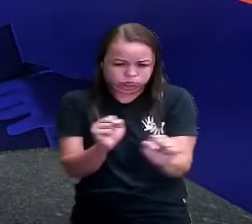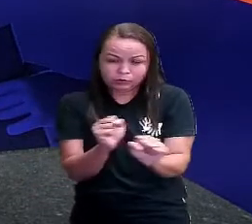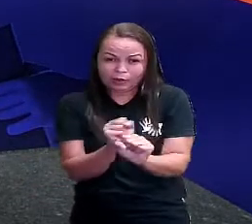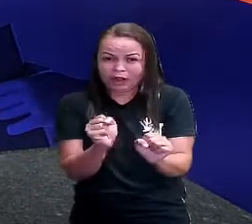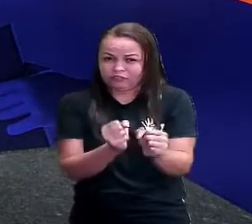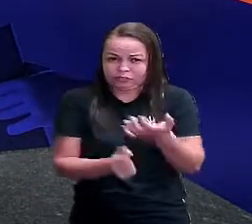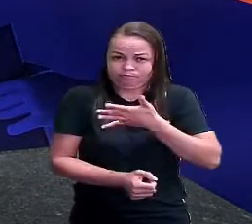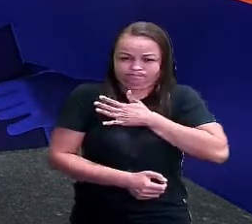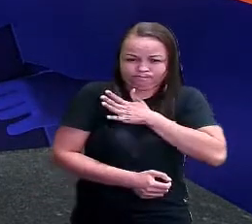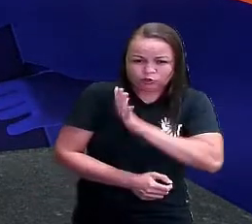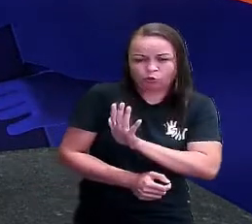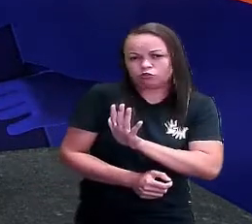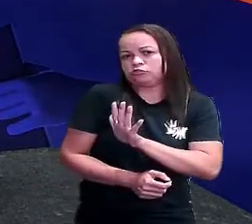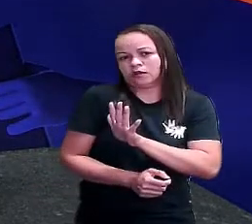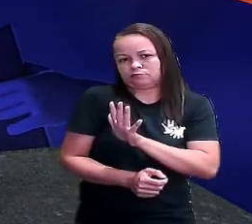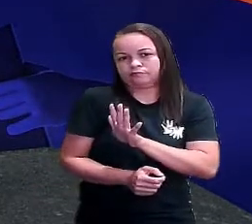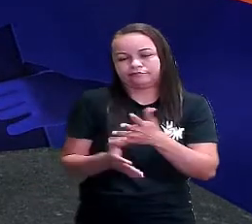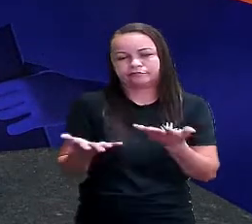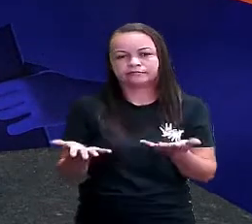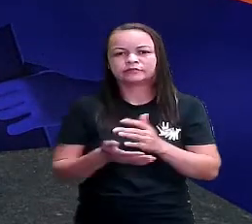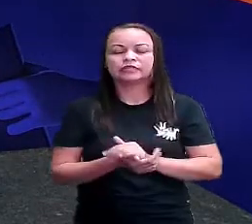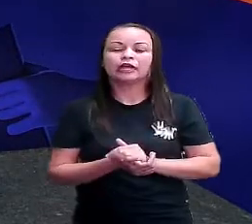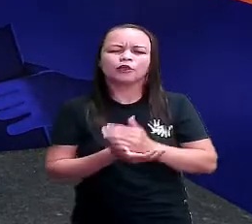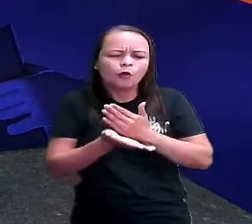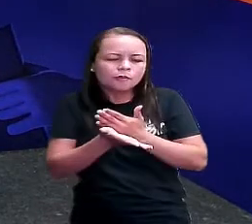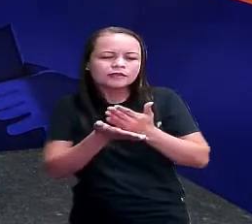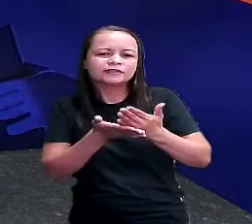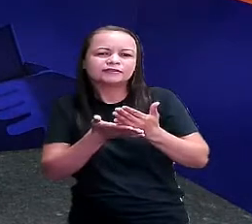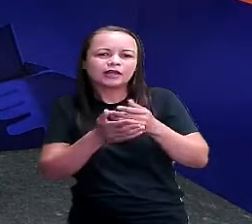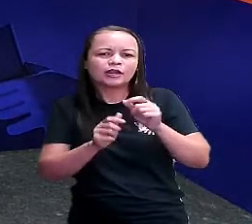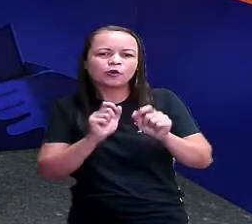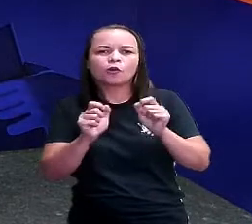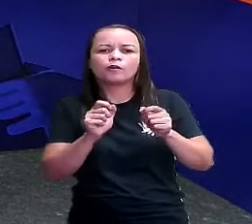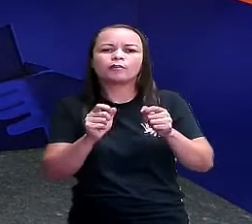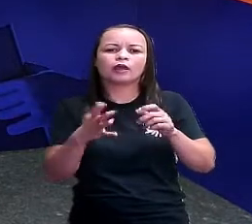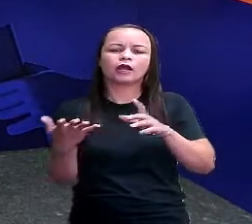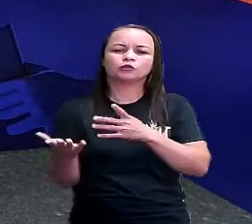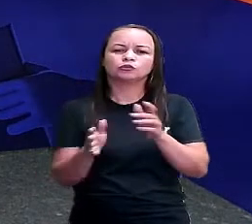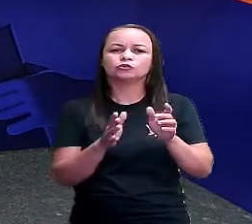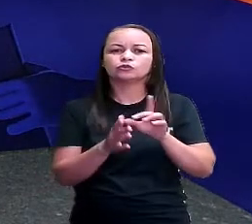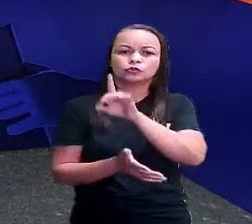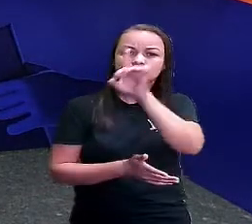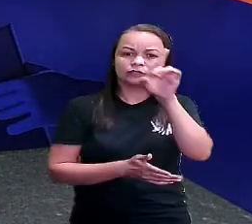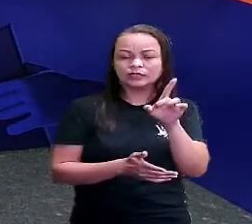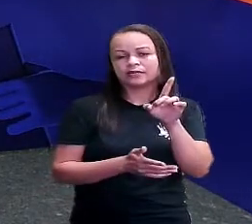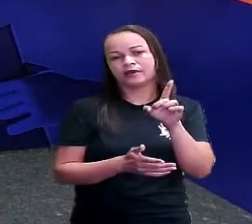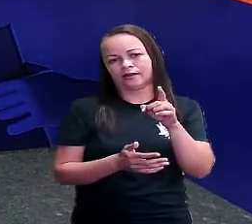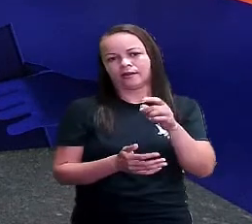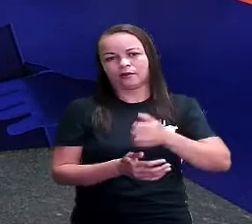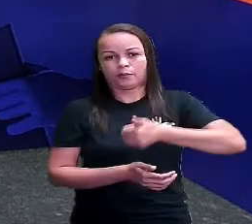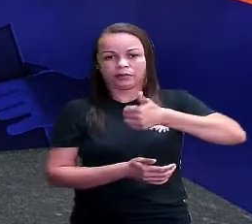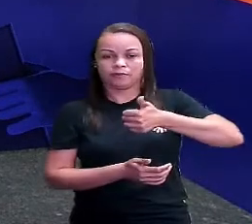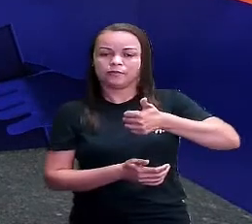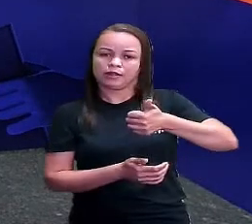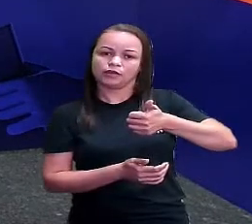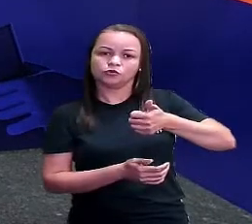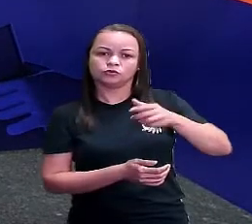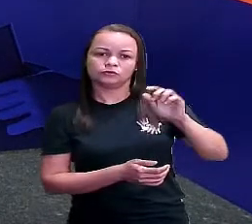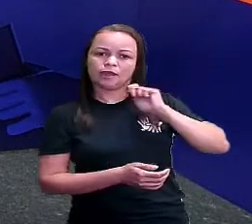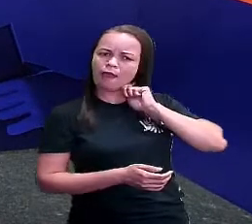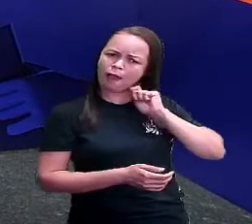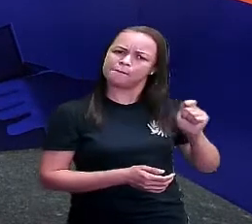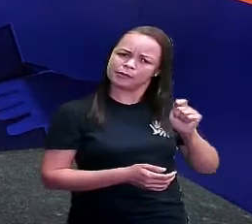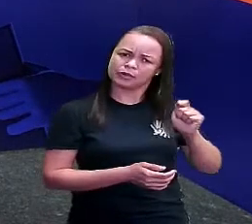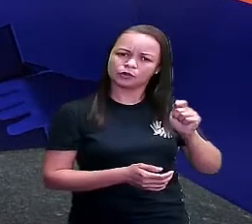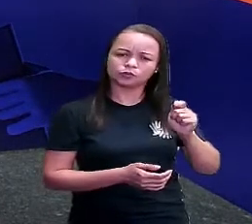daquela ideia e continuaram comemorando o primeiro dia do ano no dia 1º de abril.